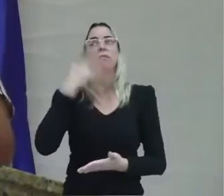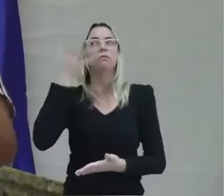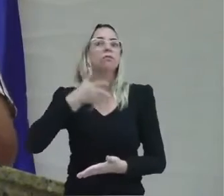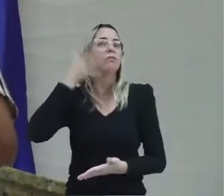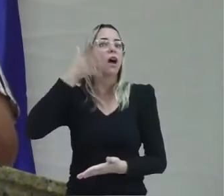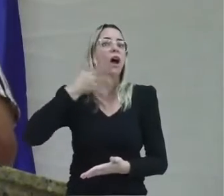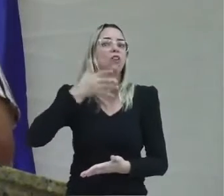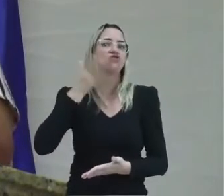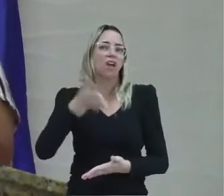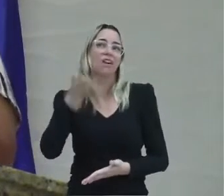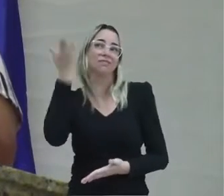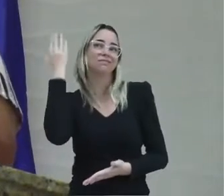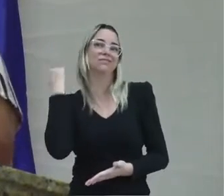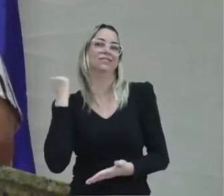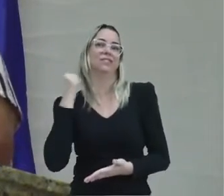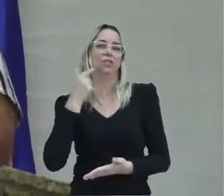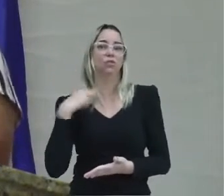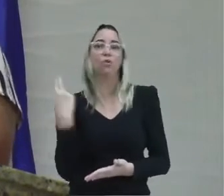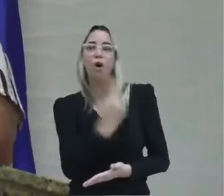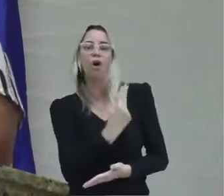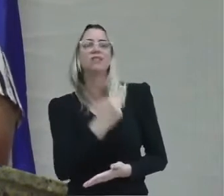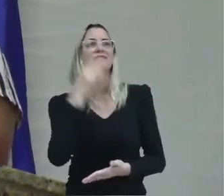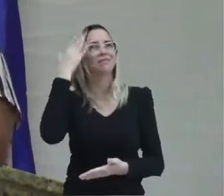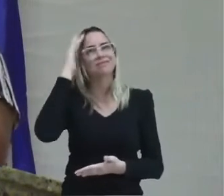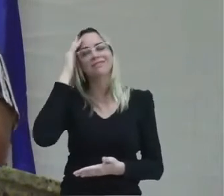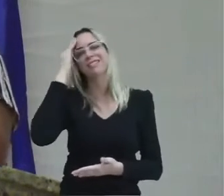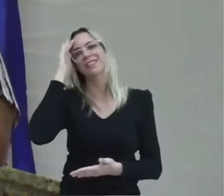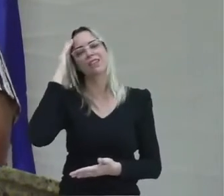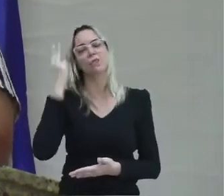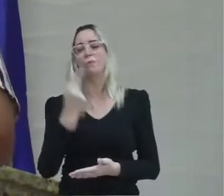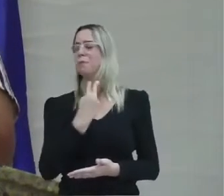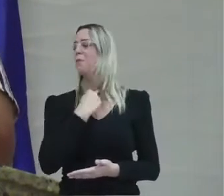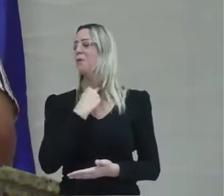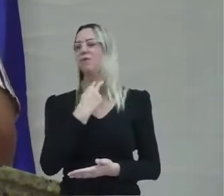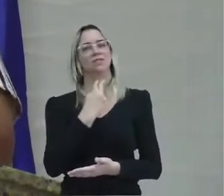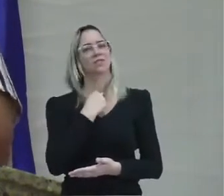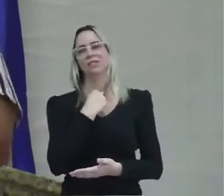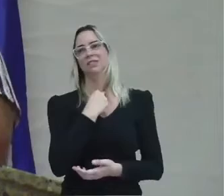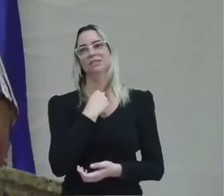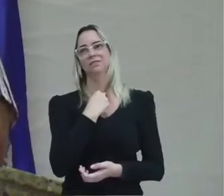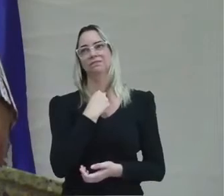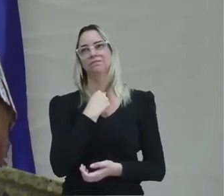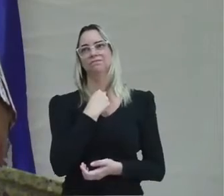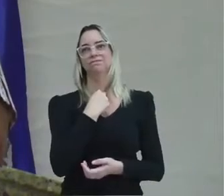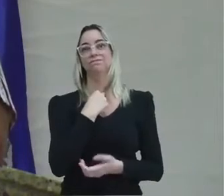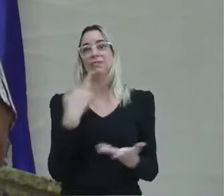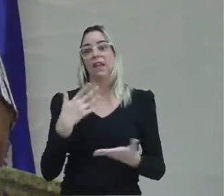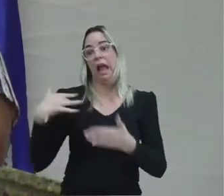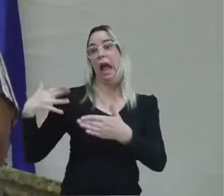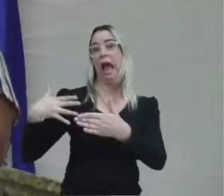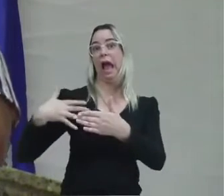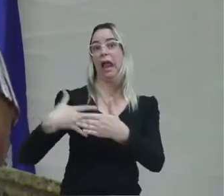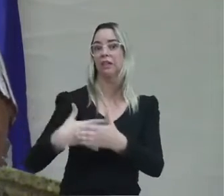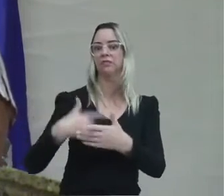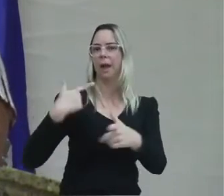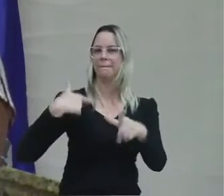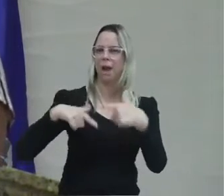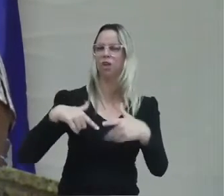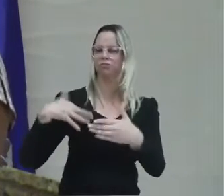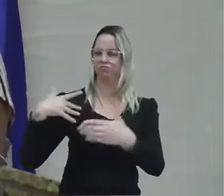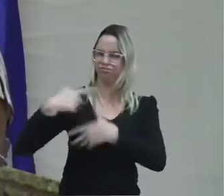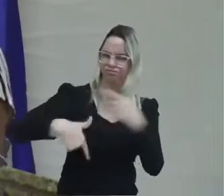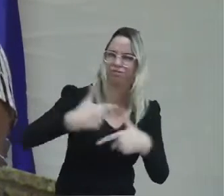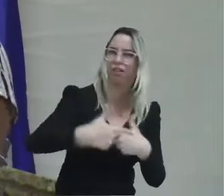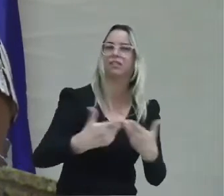que entendíamos naquele momento que não era possível piso na carreira. E por isso que aqui